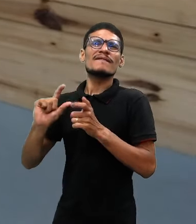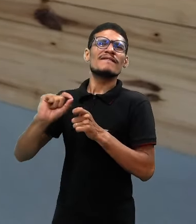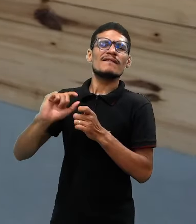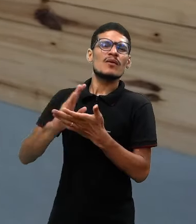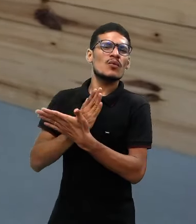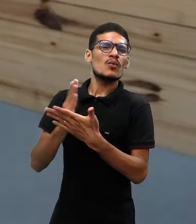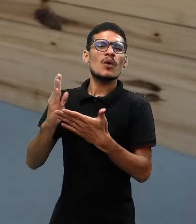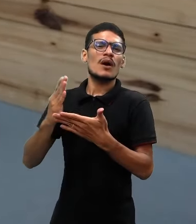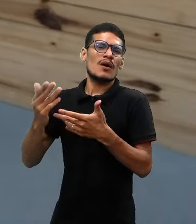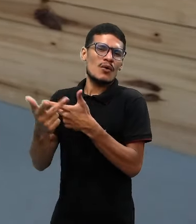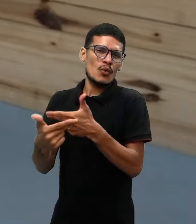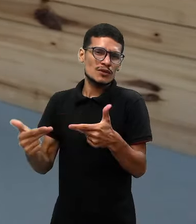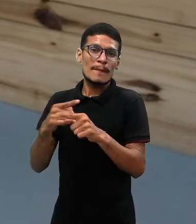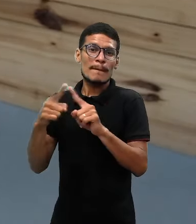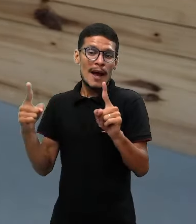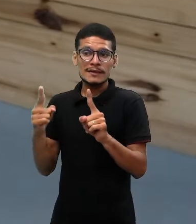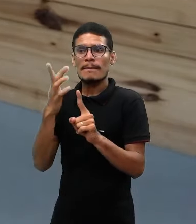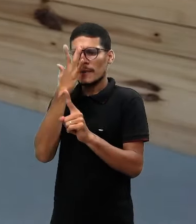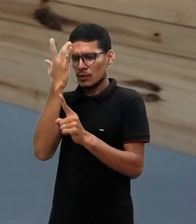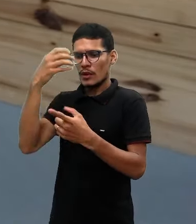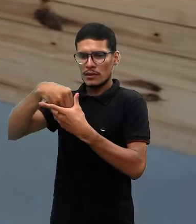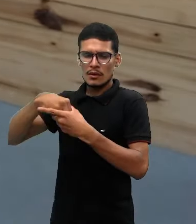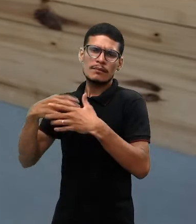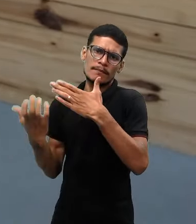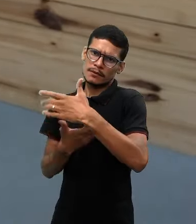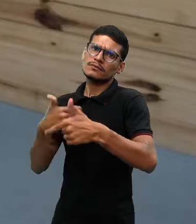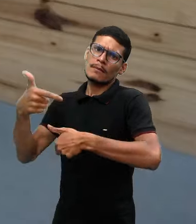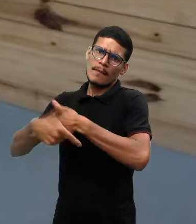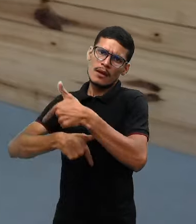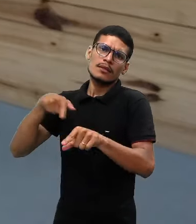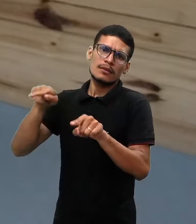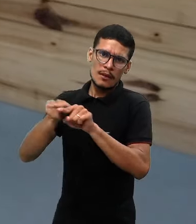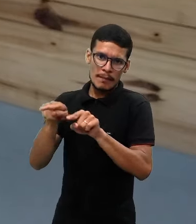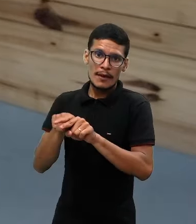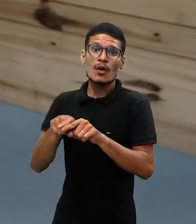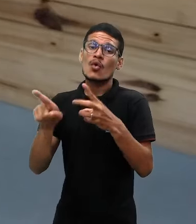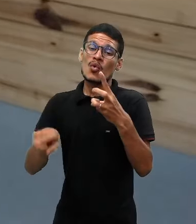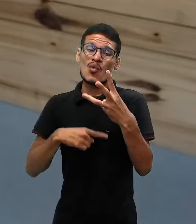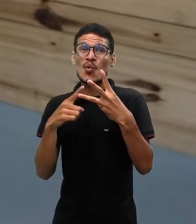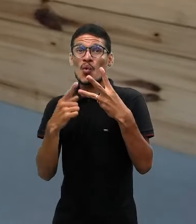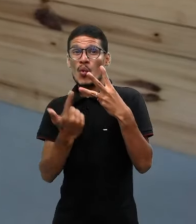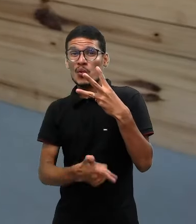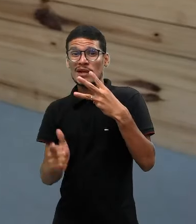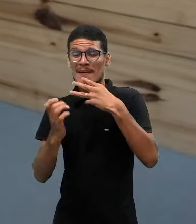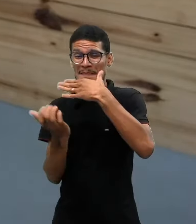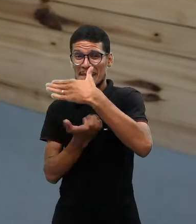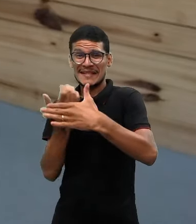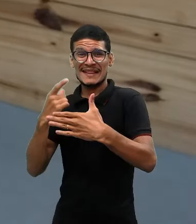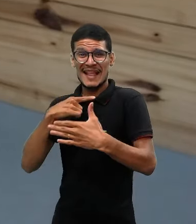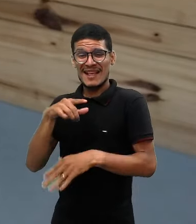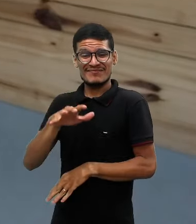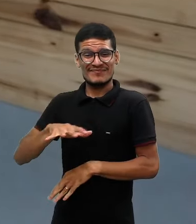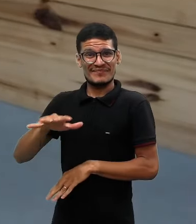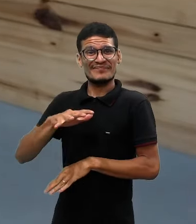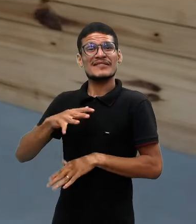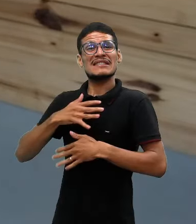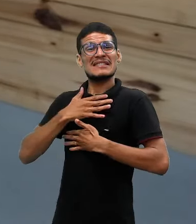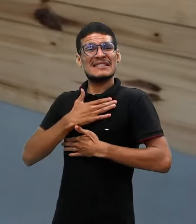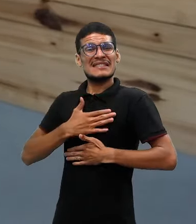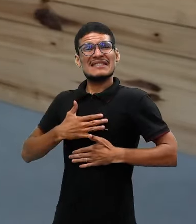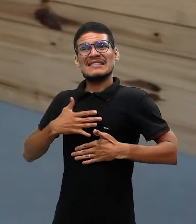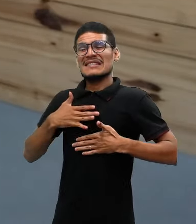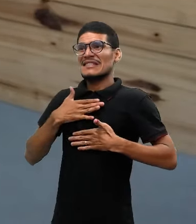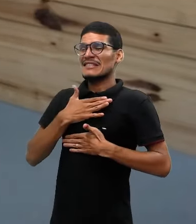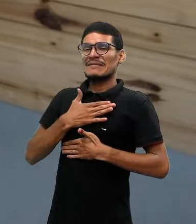não estejam na empresa, não estejam com a empresa, na verdade. Já uma empresa com clima organizacional ruim, essa empresa é aquela que